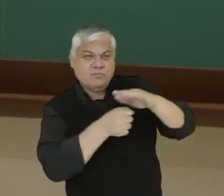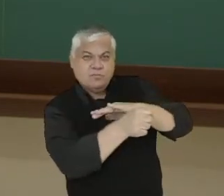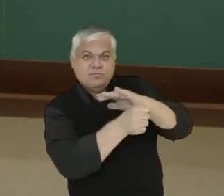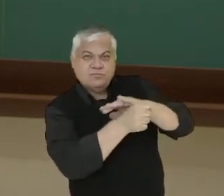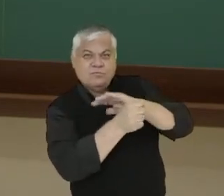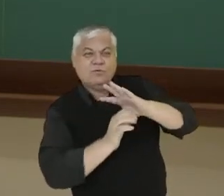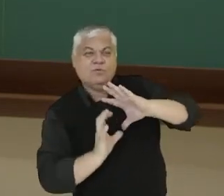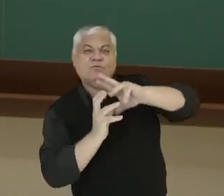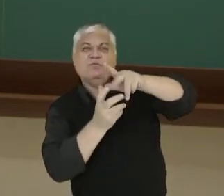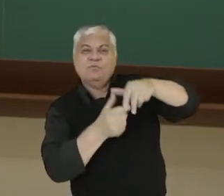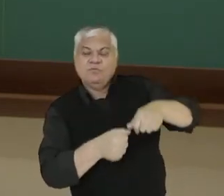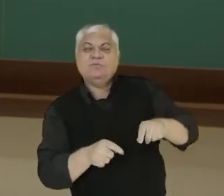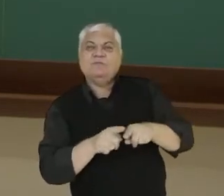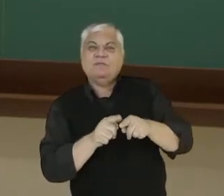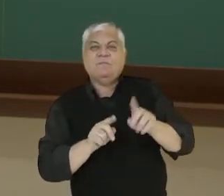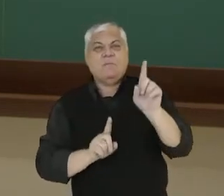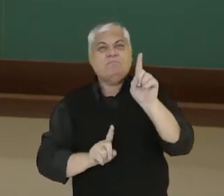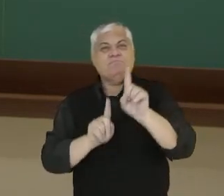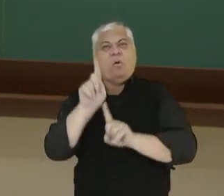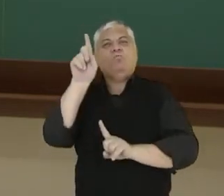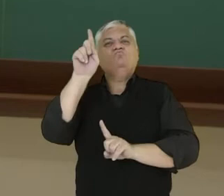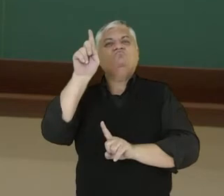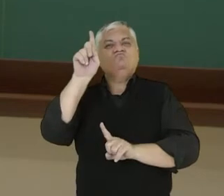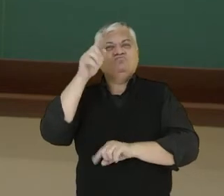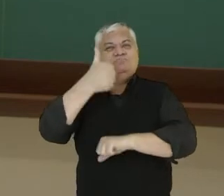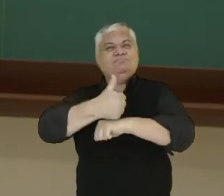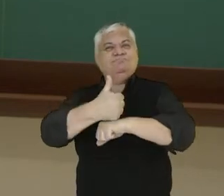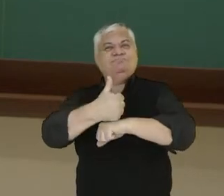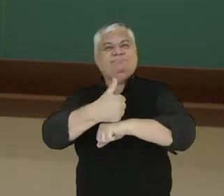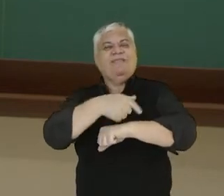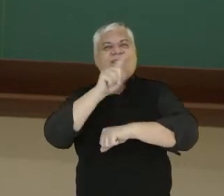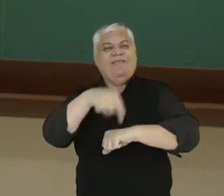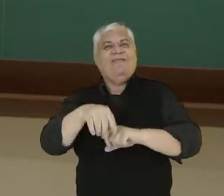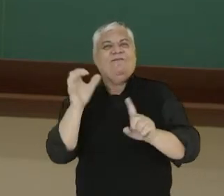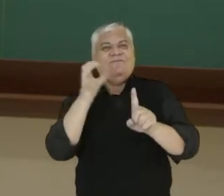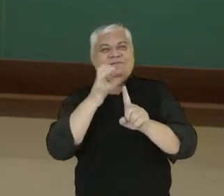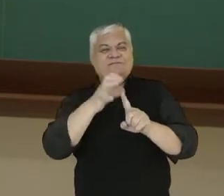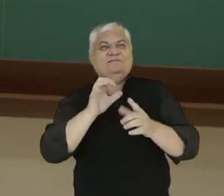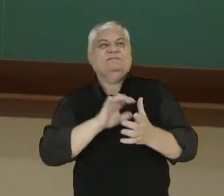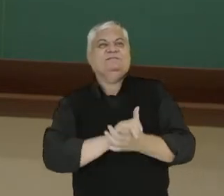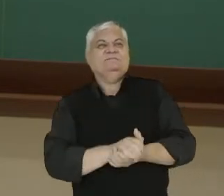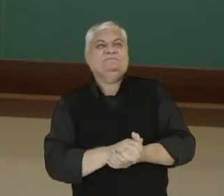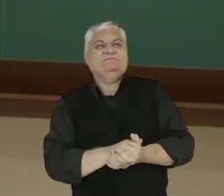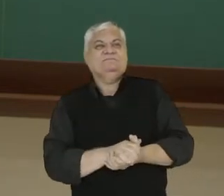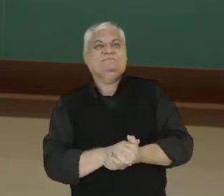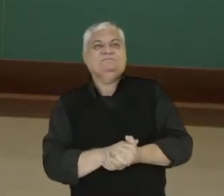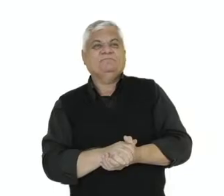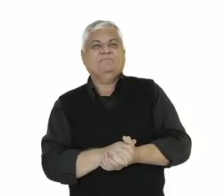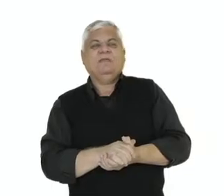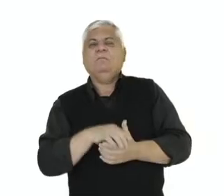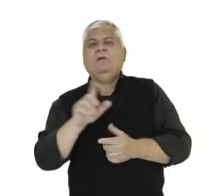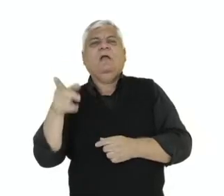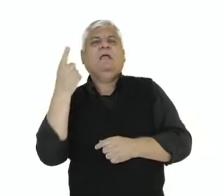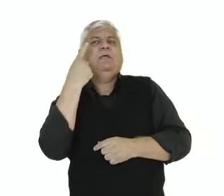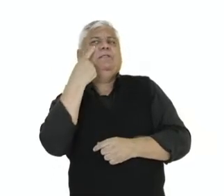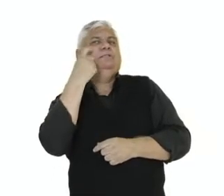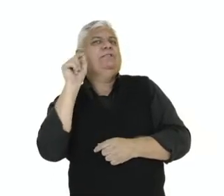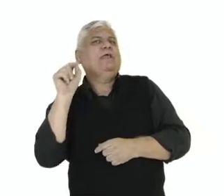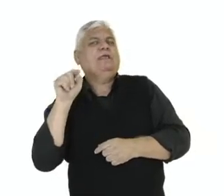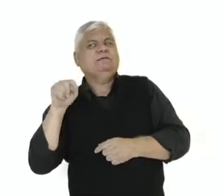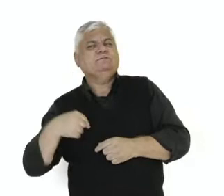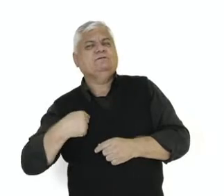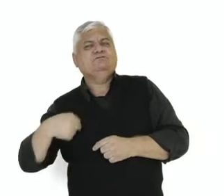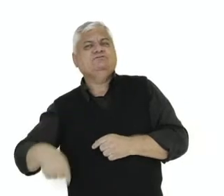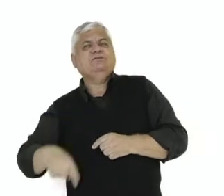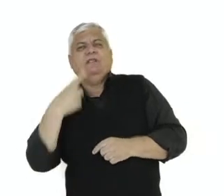despontando também como uma potência mundial, influenciando outras partes do mundo, certo? Mas qual o interesse chinês em